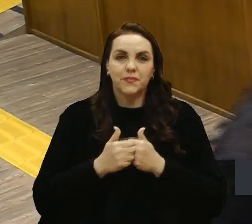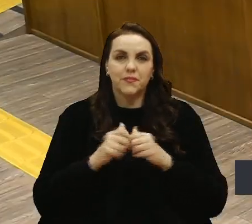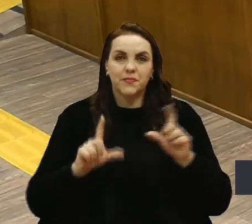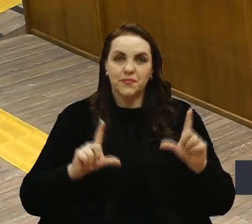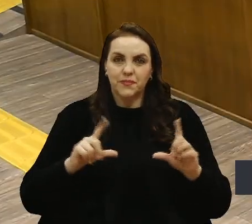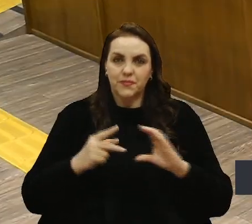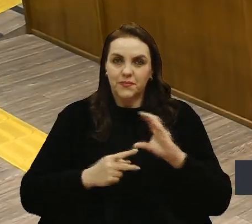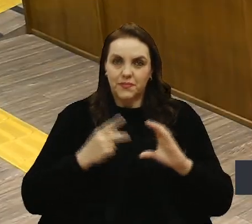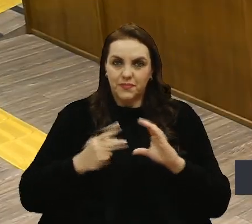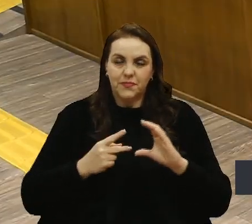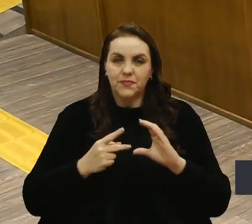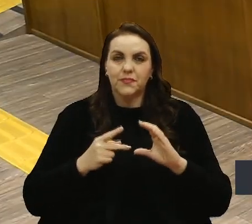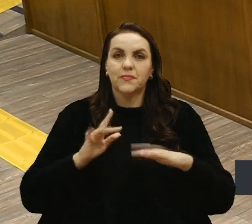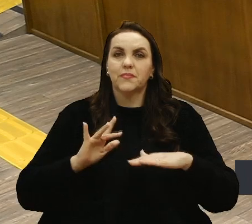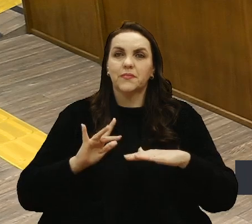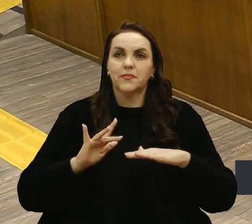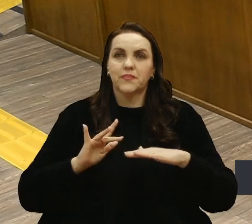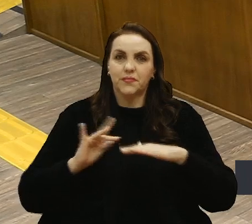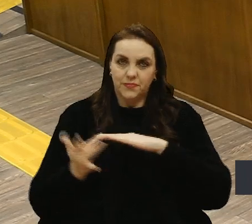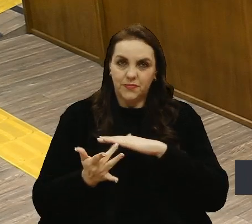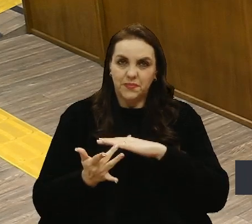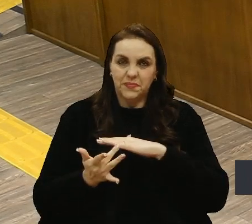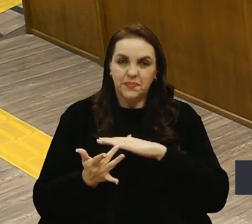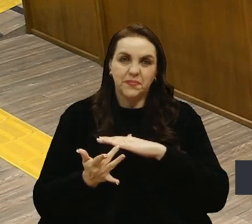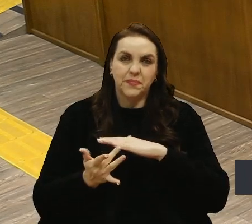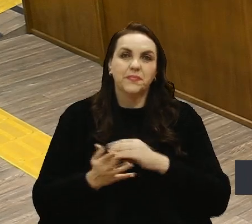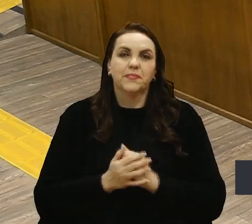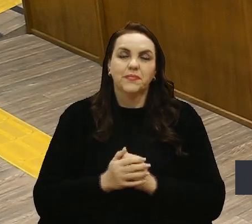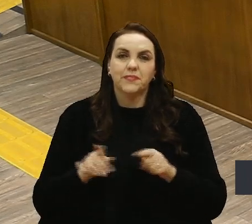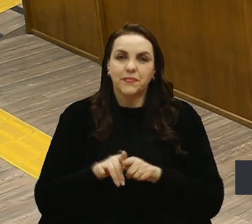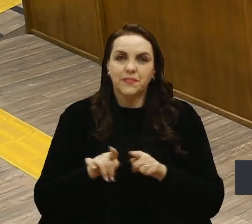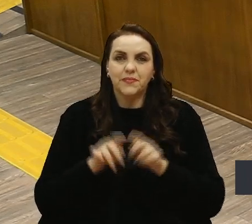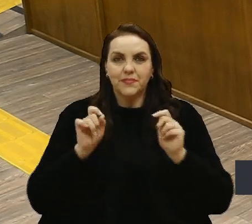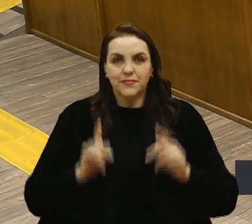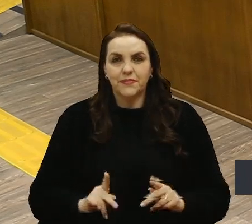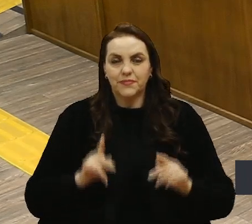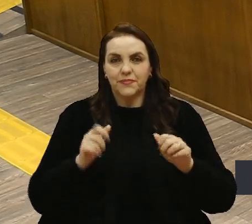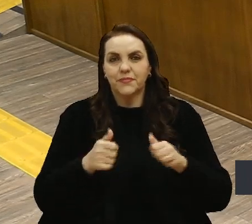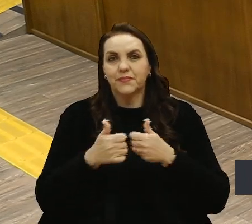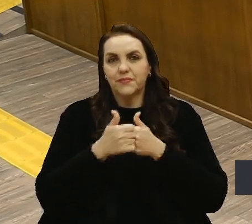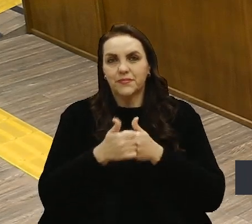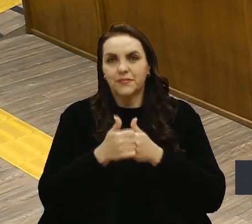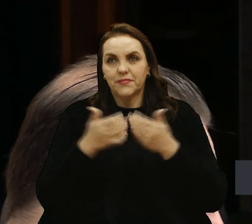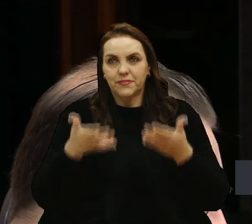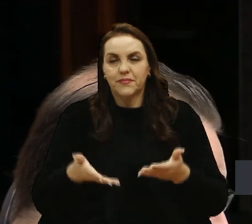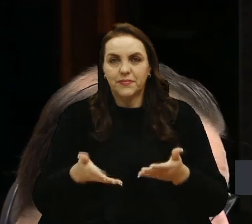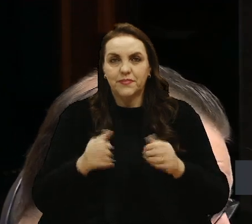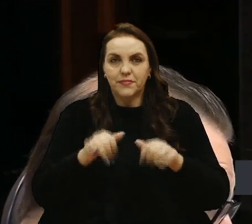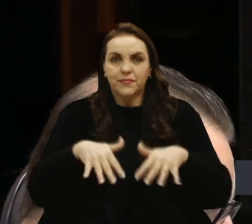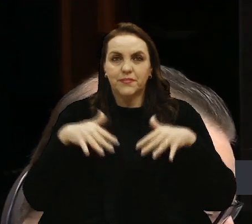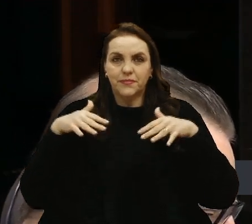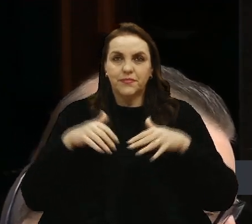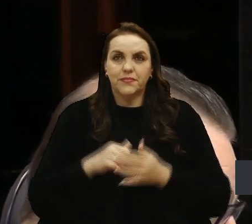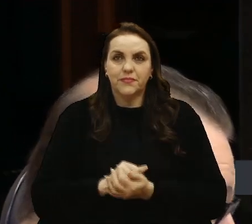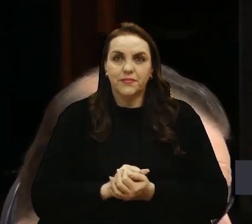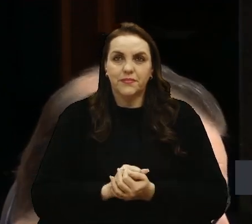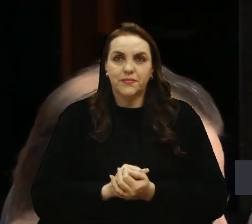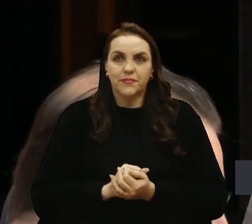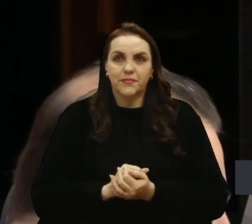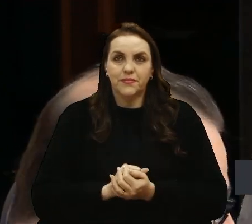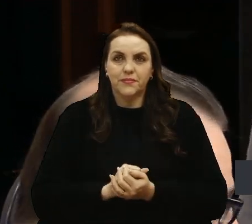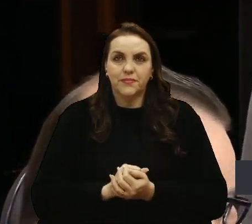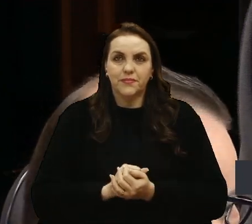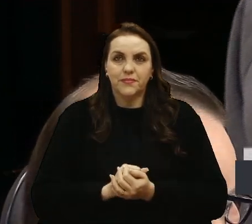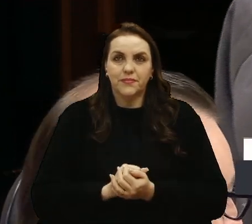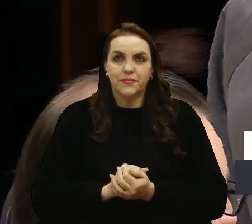Câmara, pelas nossas redes sociais e as pessoas que nos acompanham aqui nesse plenário. Acho que está